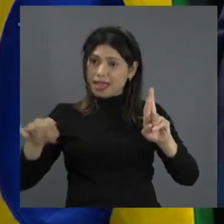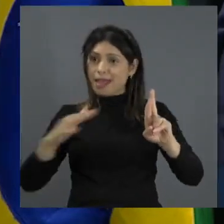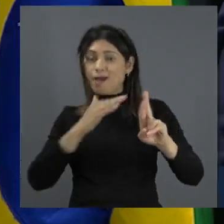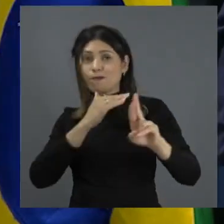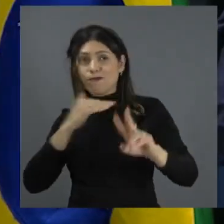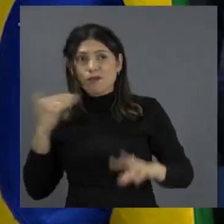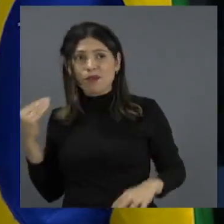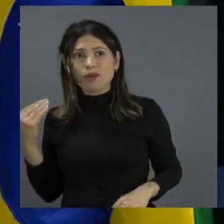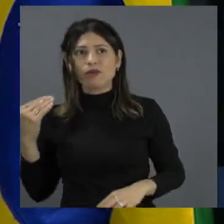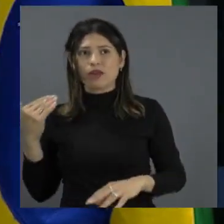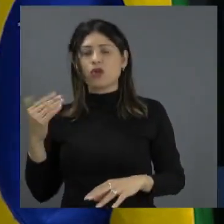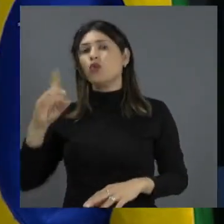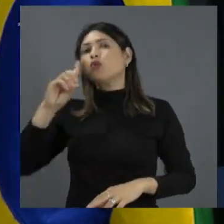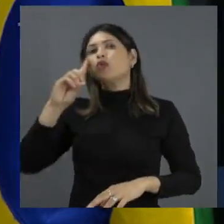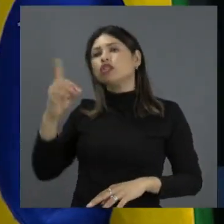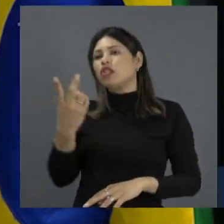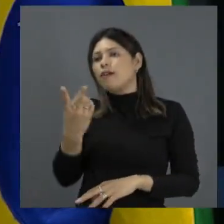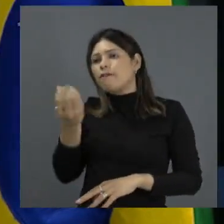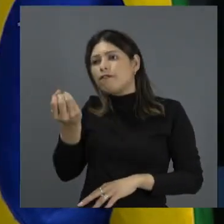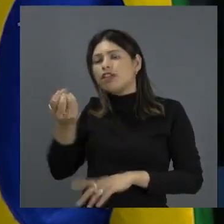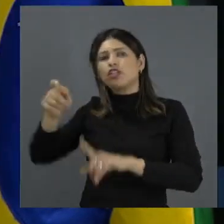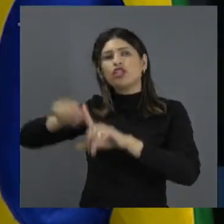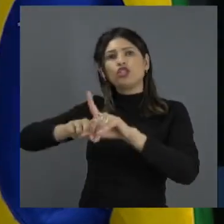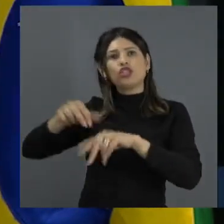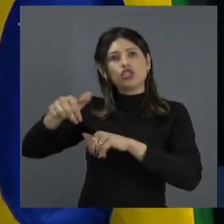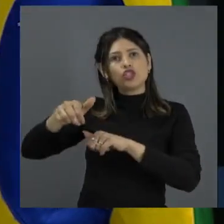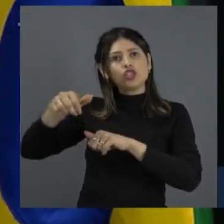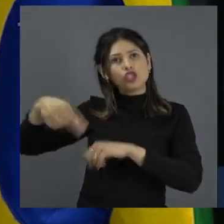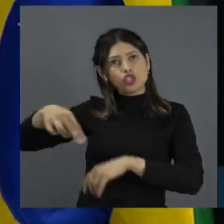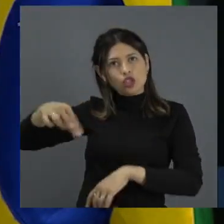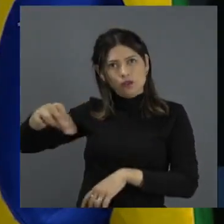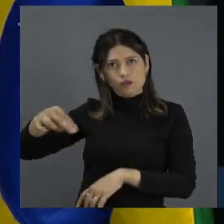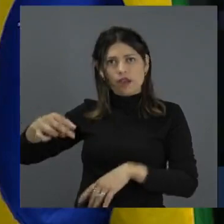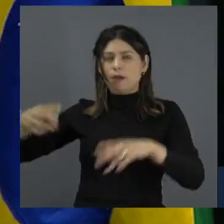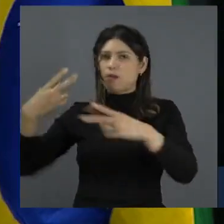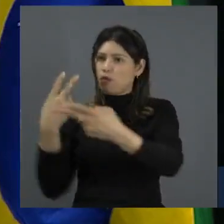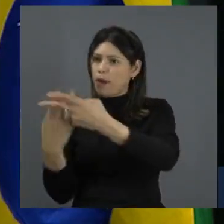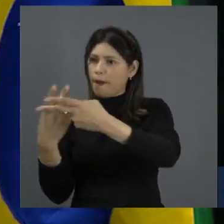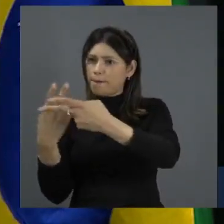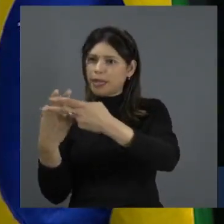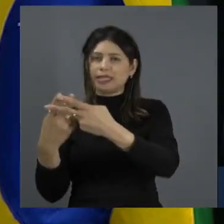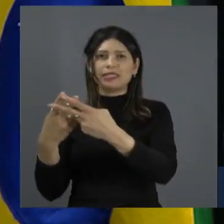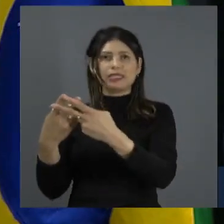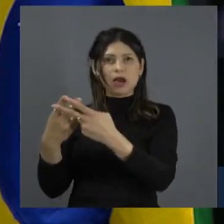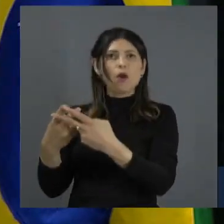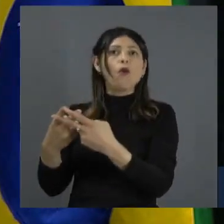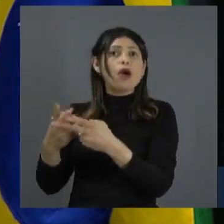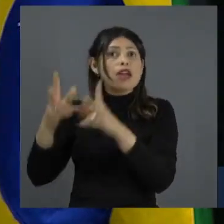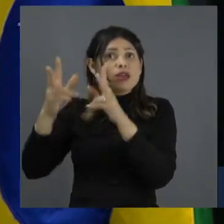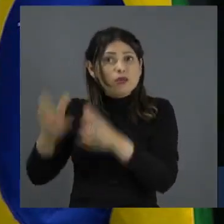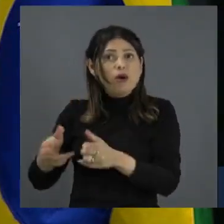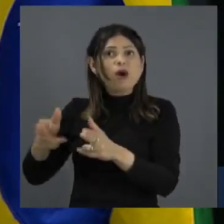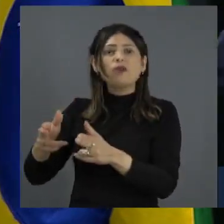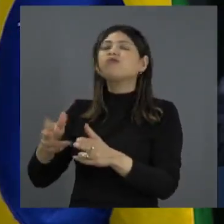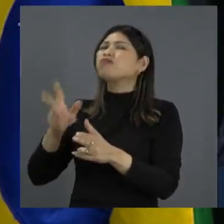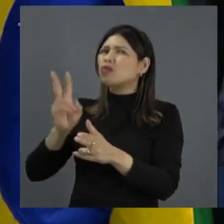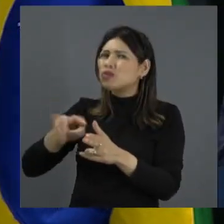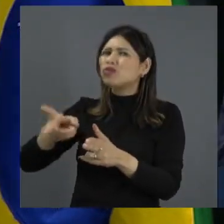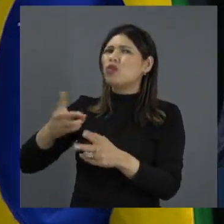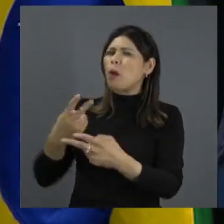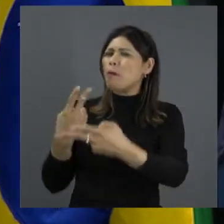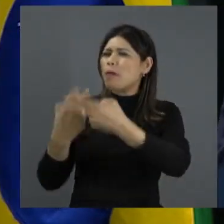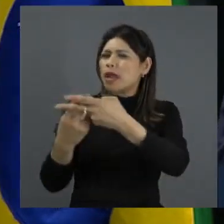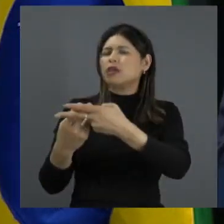falecendo no dia 20 de novembro, dentro da prisão, como um preso político em pleno século XXI no